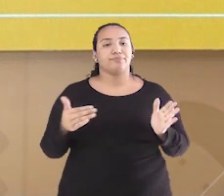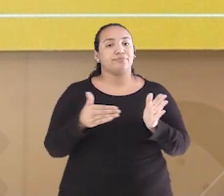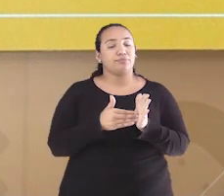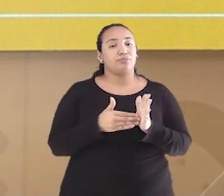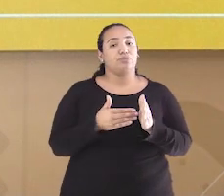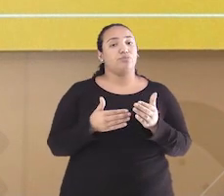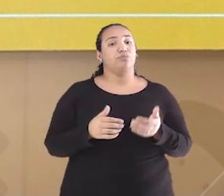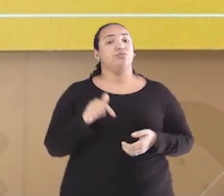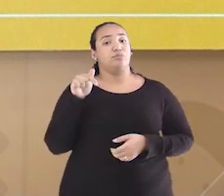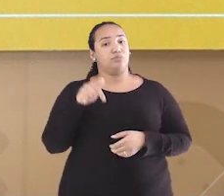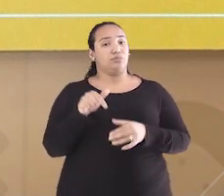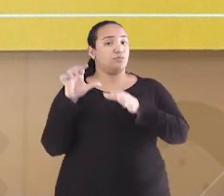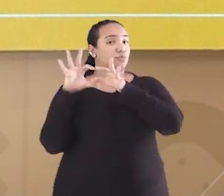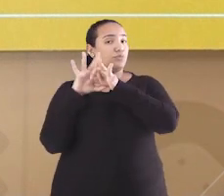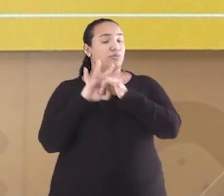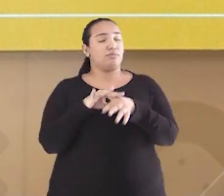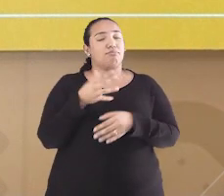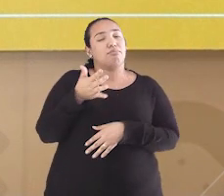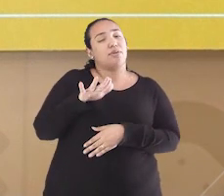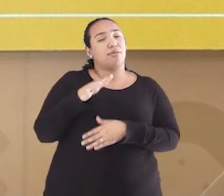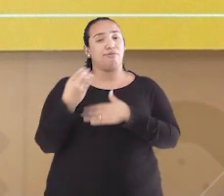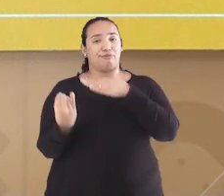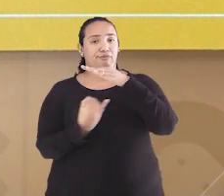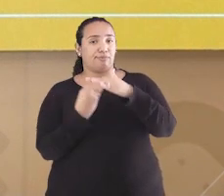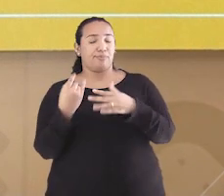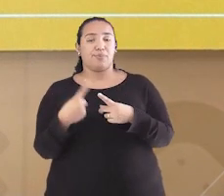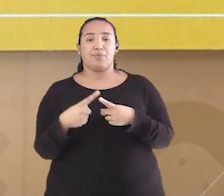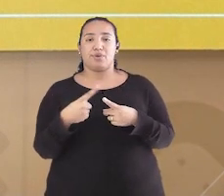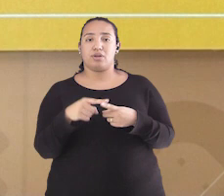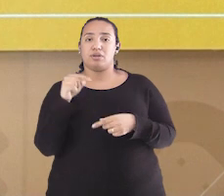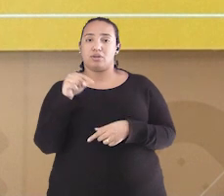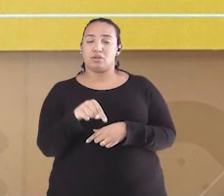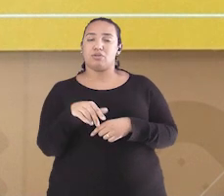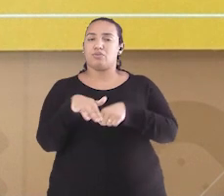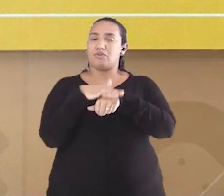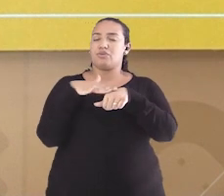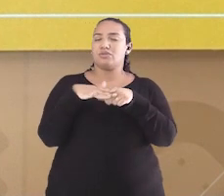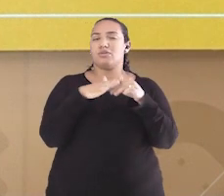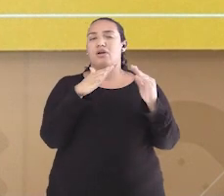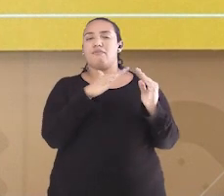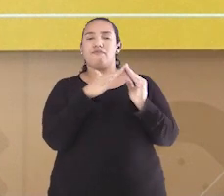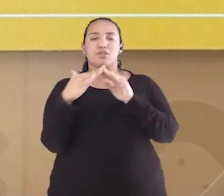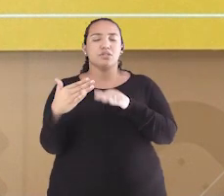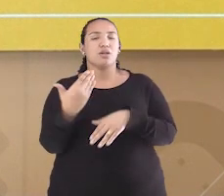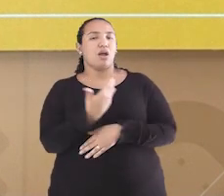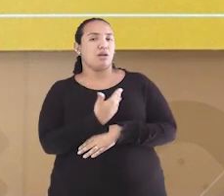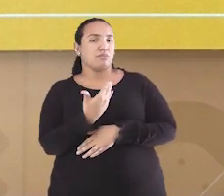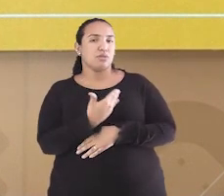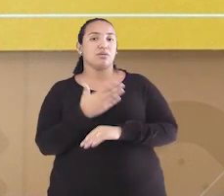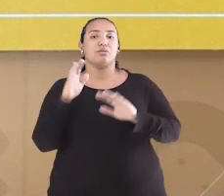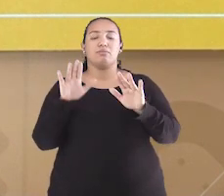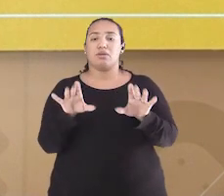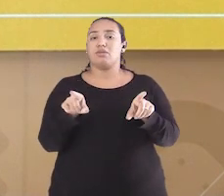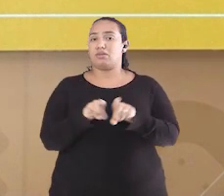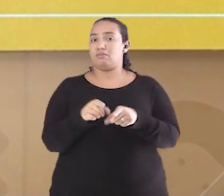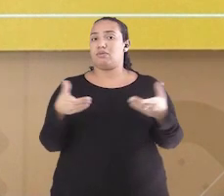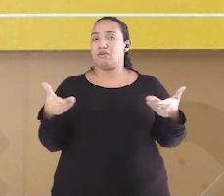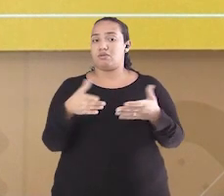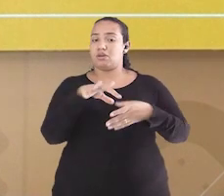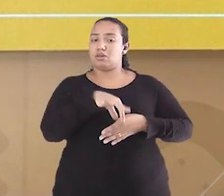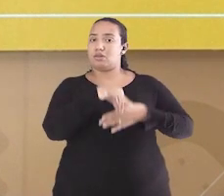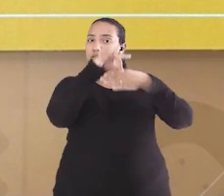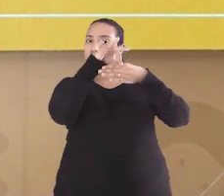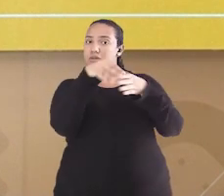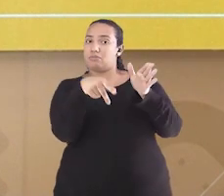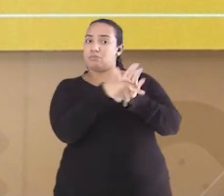o contexto é mais ou menos informal, porque vocês ainda estão conversando com vizinhos, com amigos, mas vocês também estão se direcionando